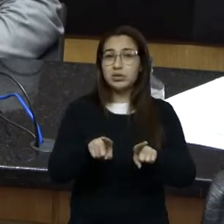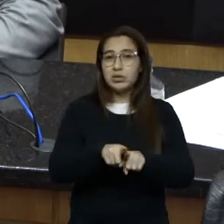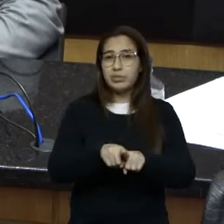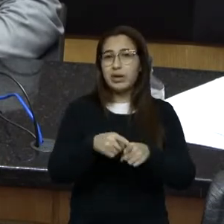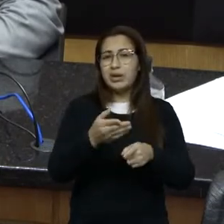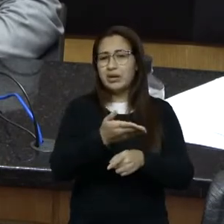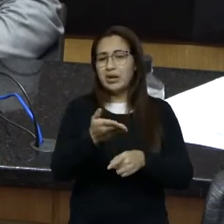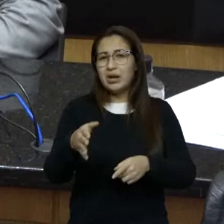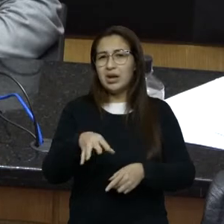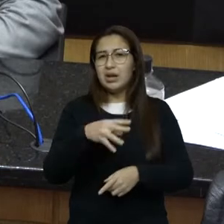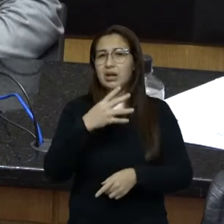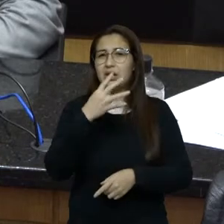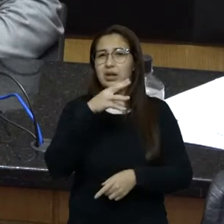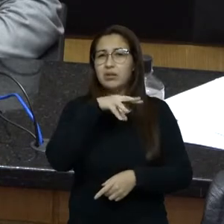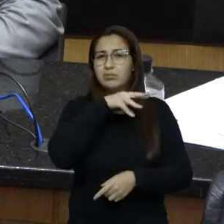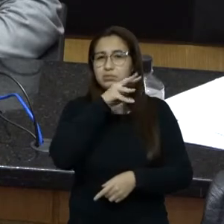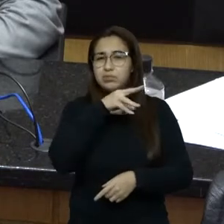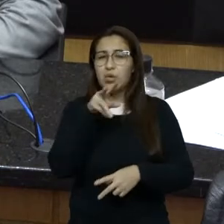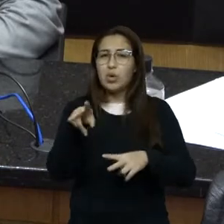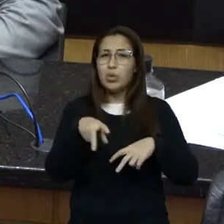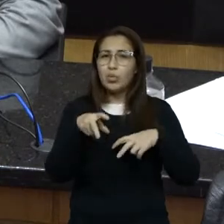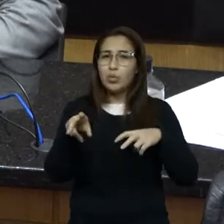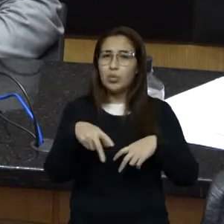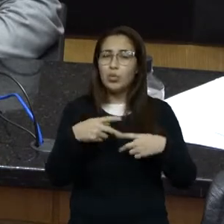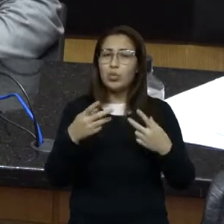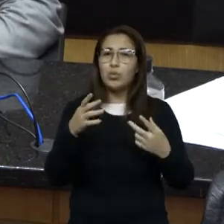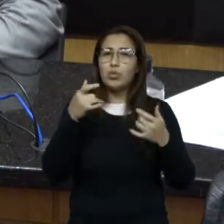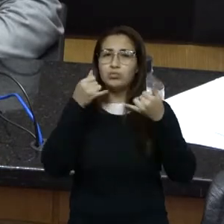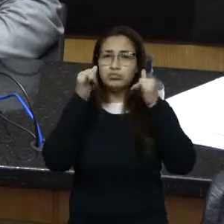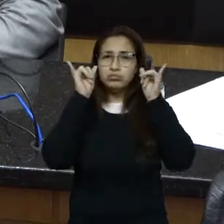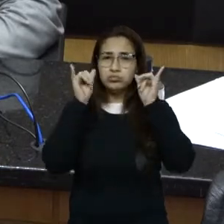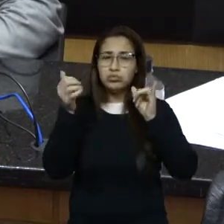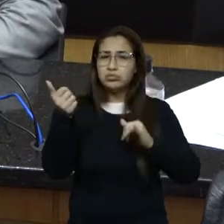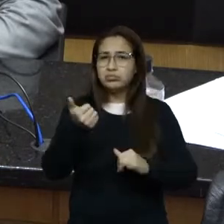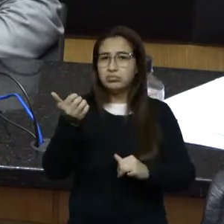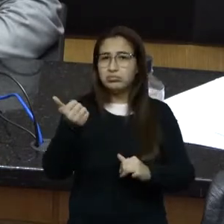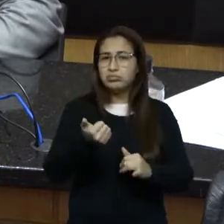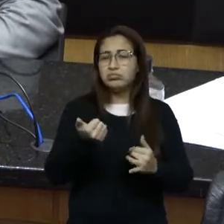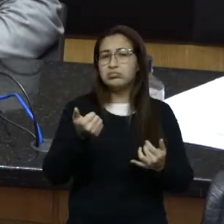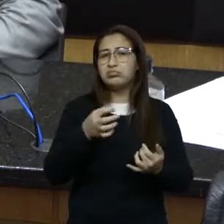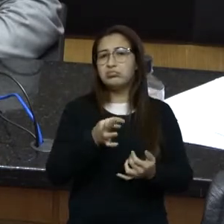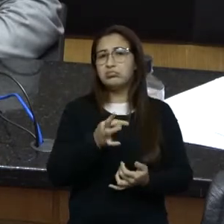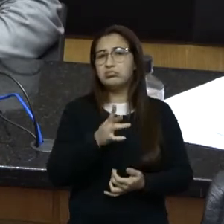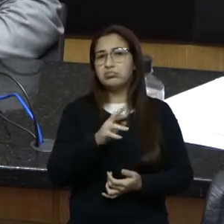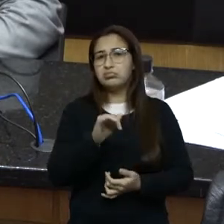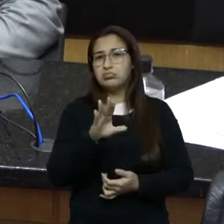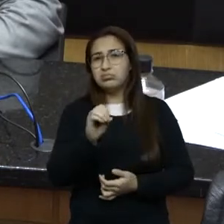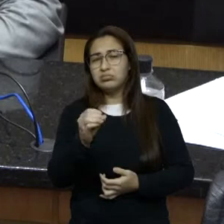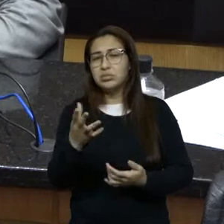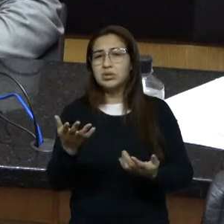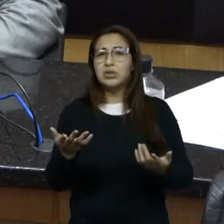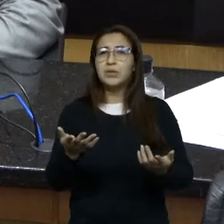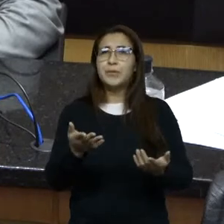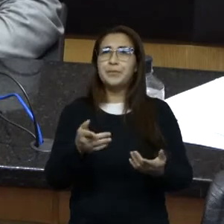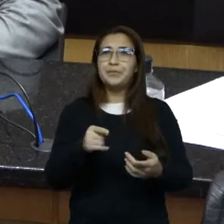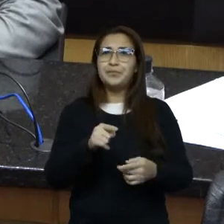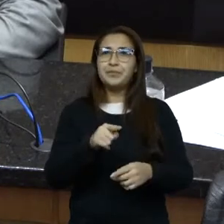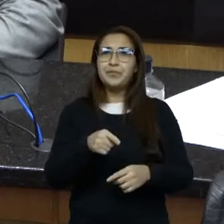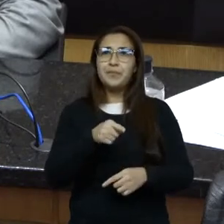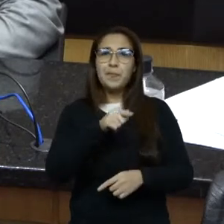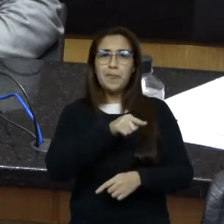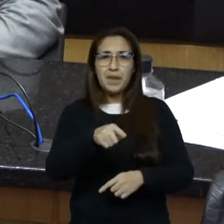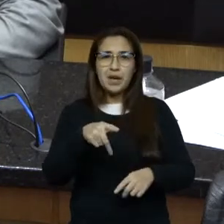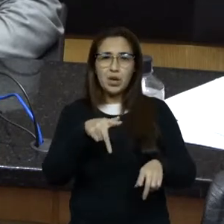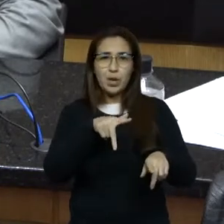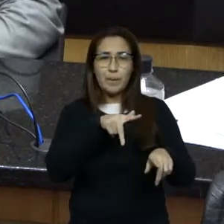suinocultura o setor da bovinocultura de leite do trigo o pastor o trigo